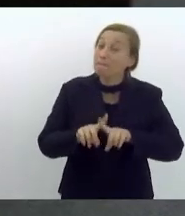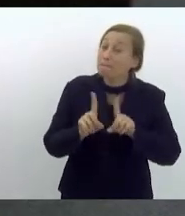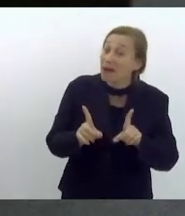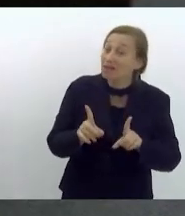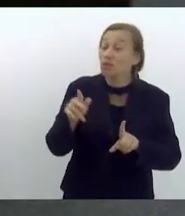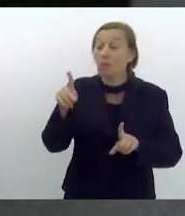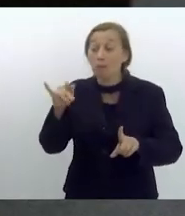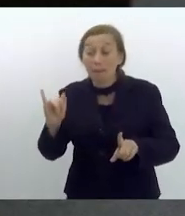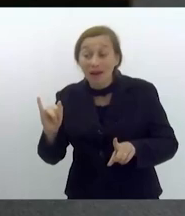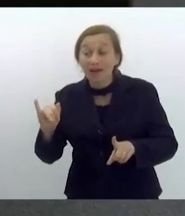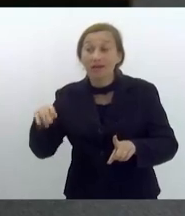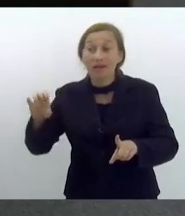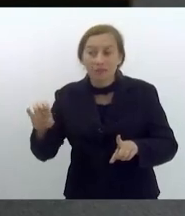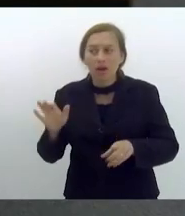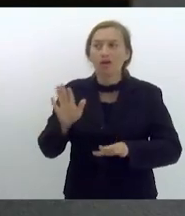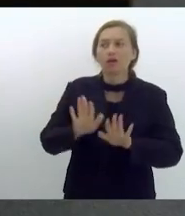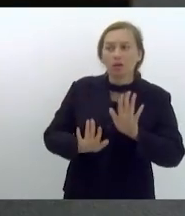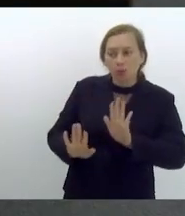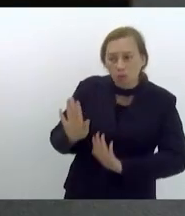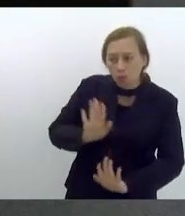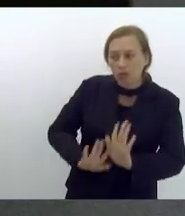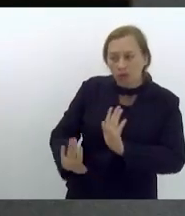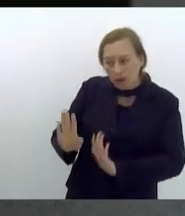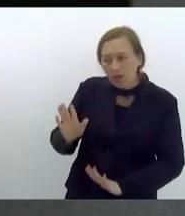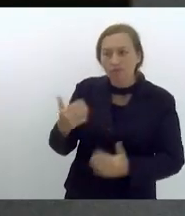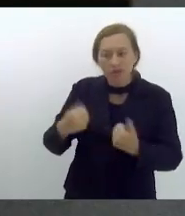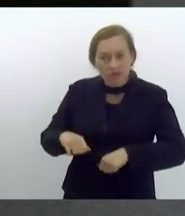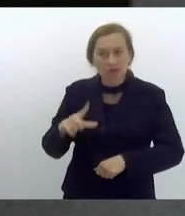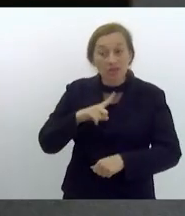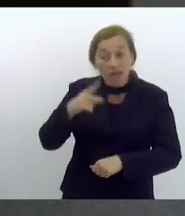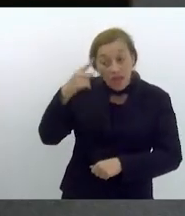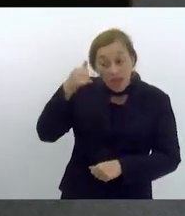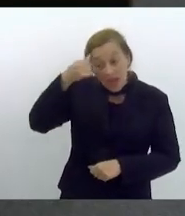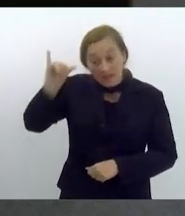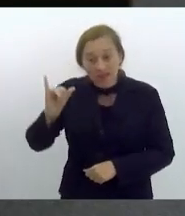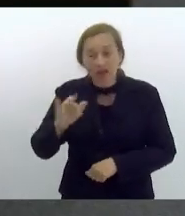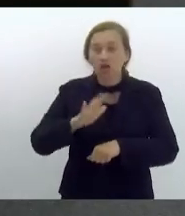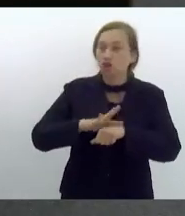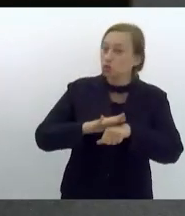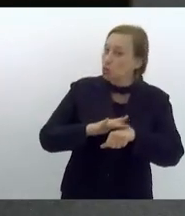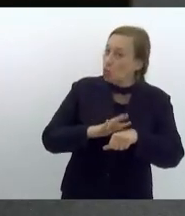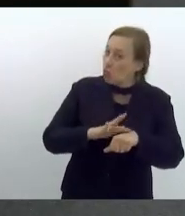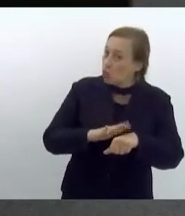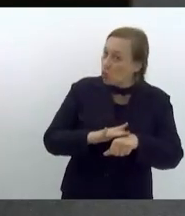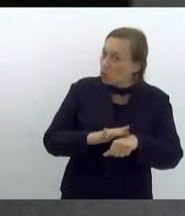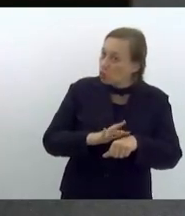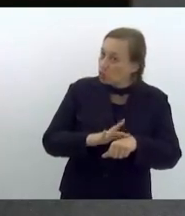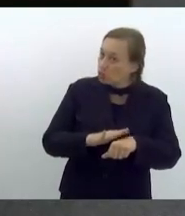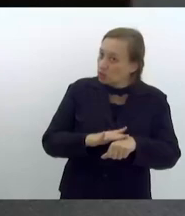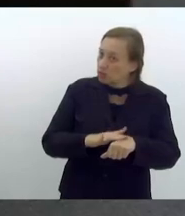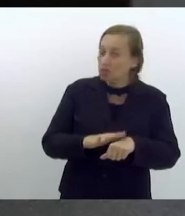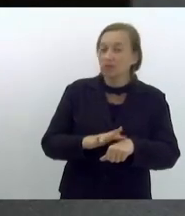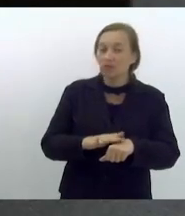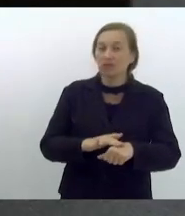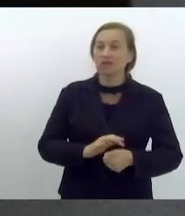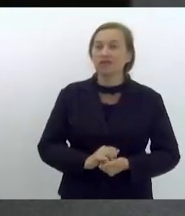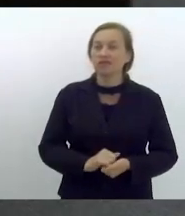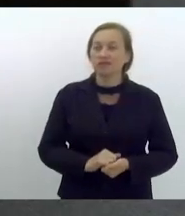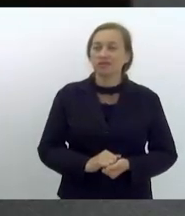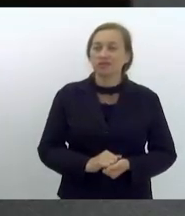os pais que Se Cuidem para prevenir doenças que vão sendo